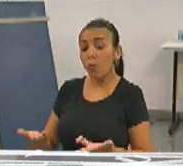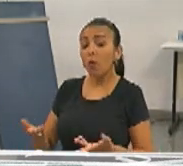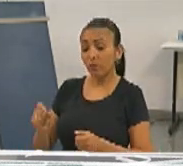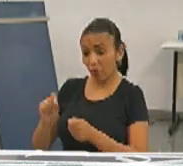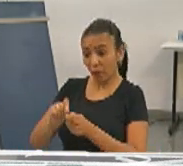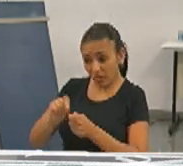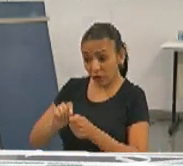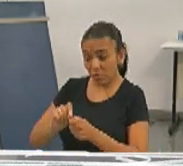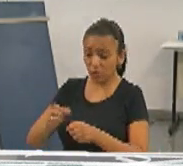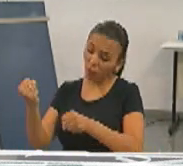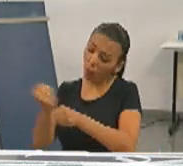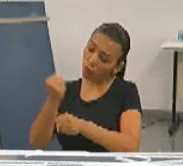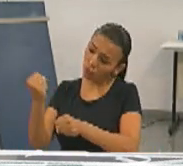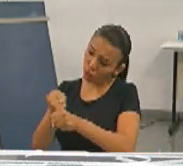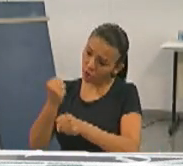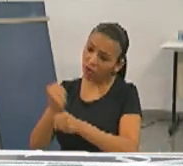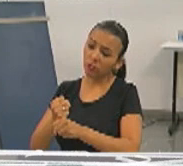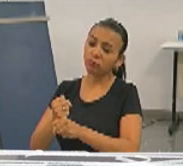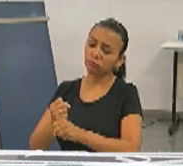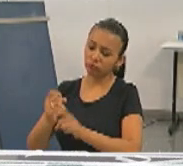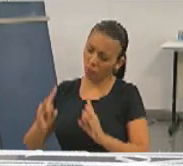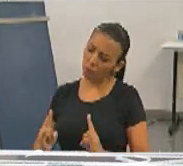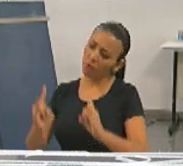na obra do Hospital Universitário. Né.